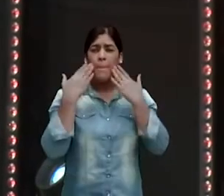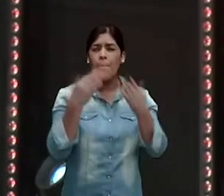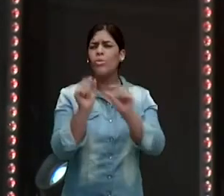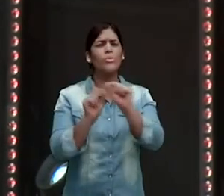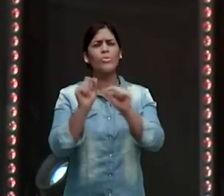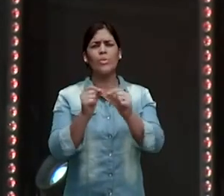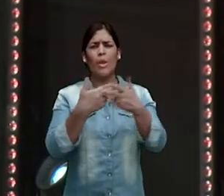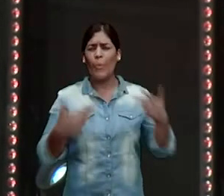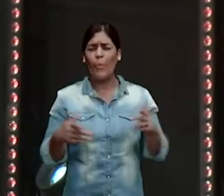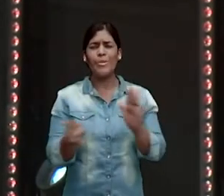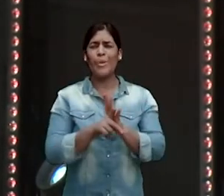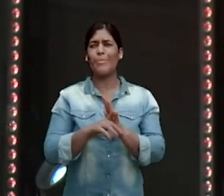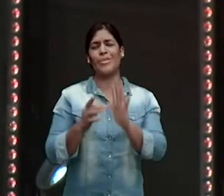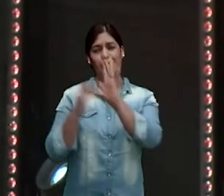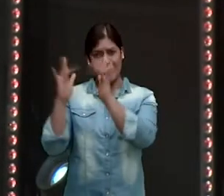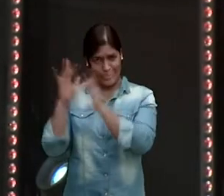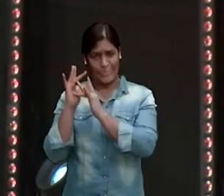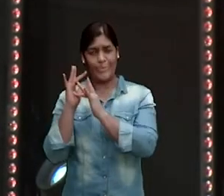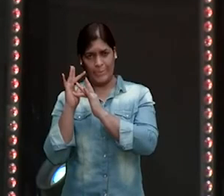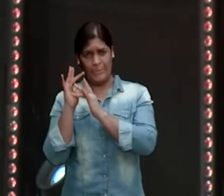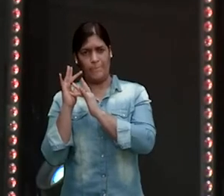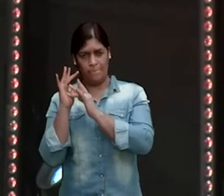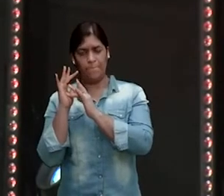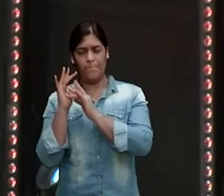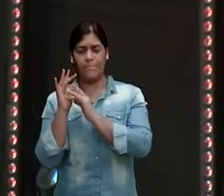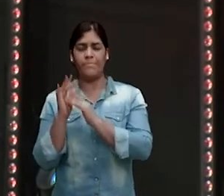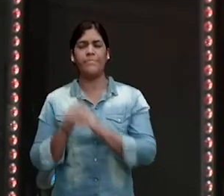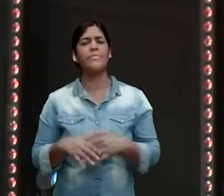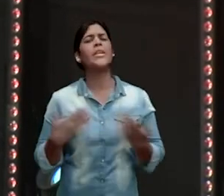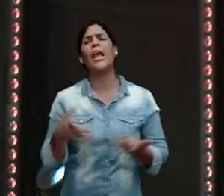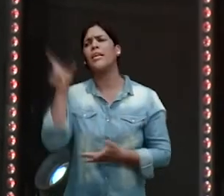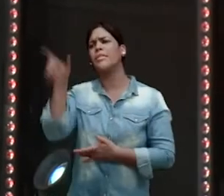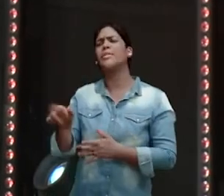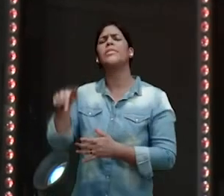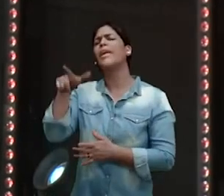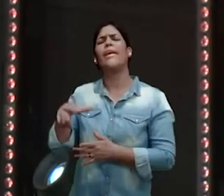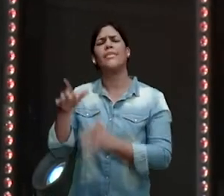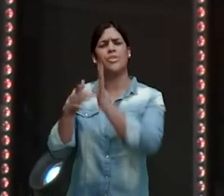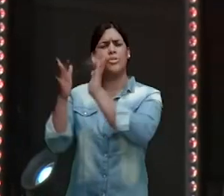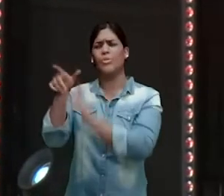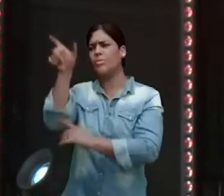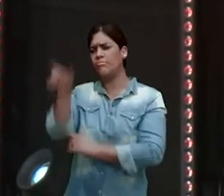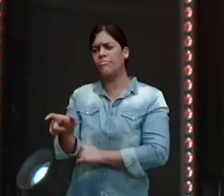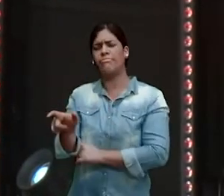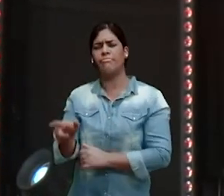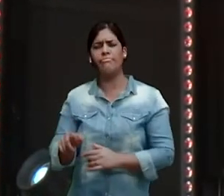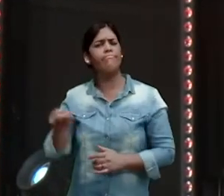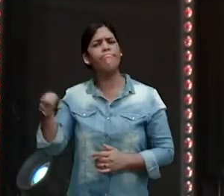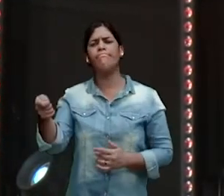muitas coisas sobre Jesus e afinal quem é Jesus Quem é